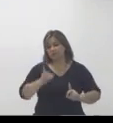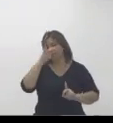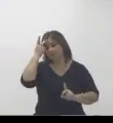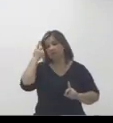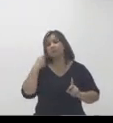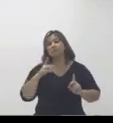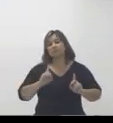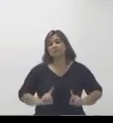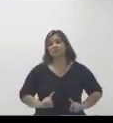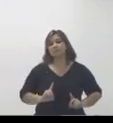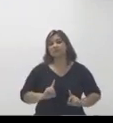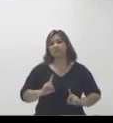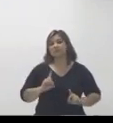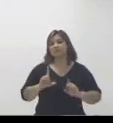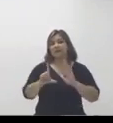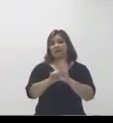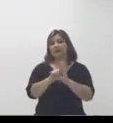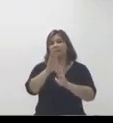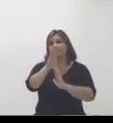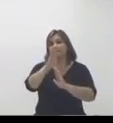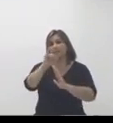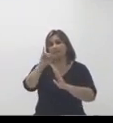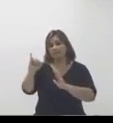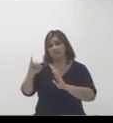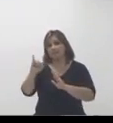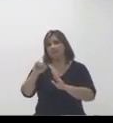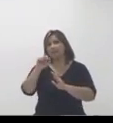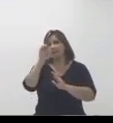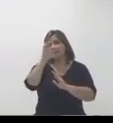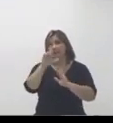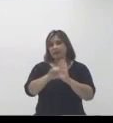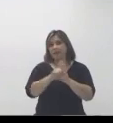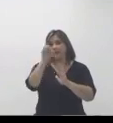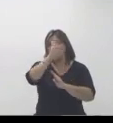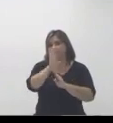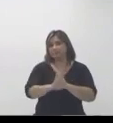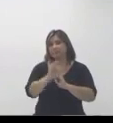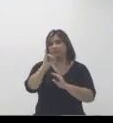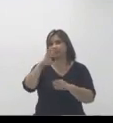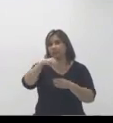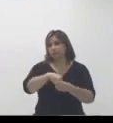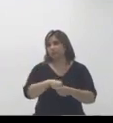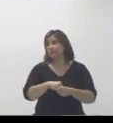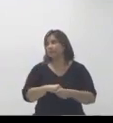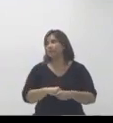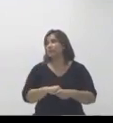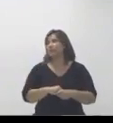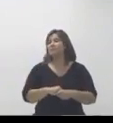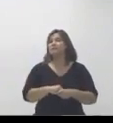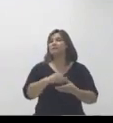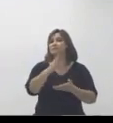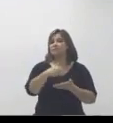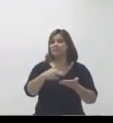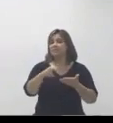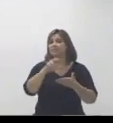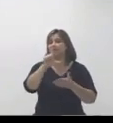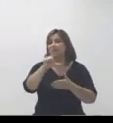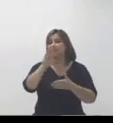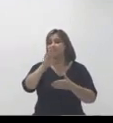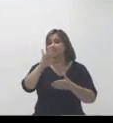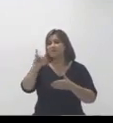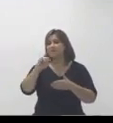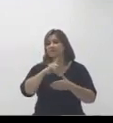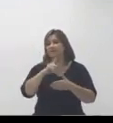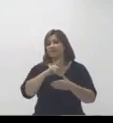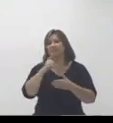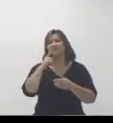a lei brasileira de inclusão isso é evidente não dá para desenvolver aqui agora mas a convenção e a ldi tem